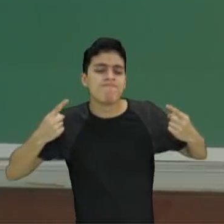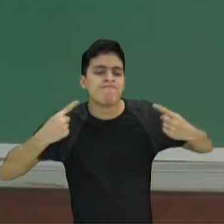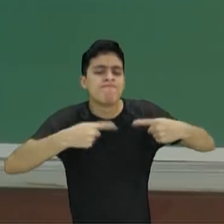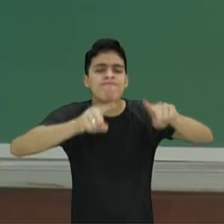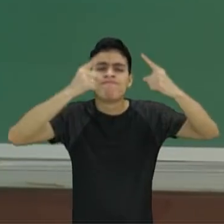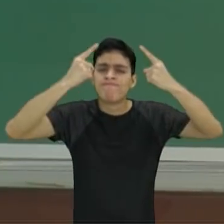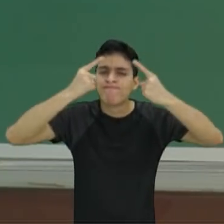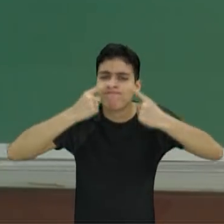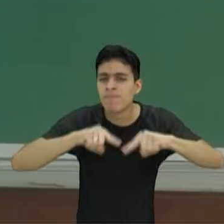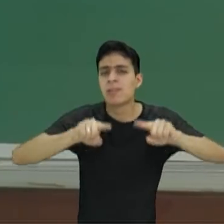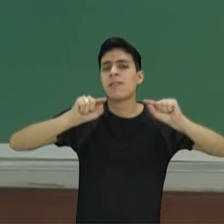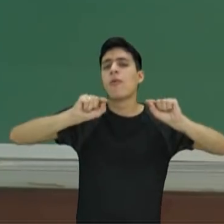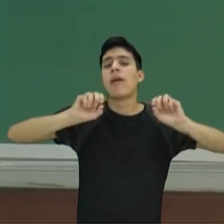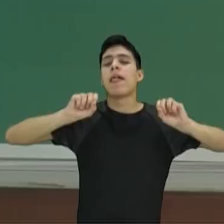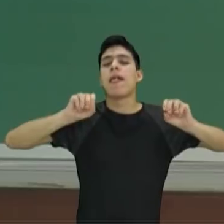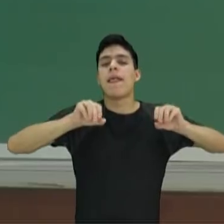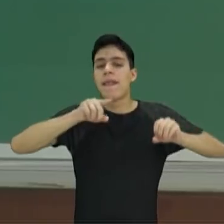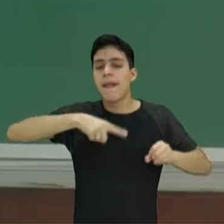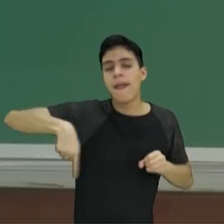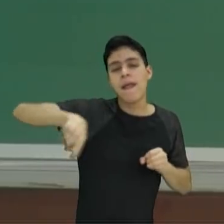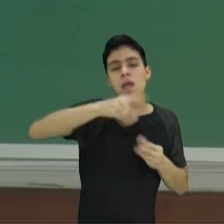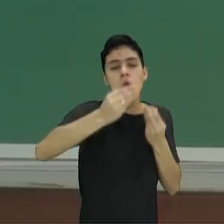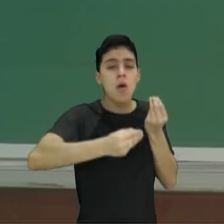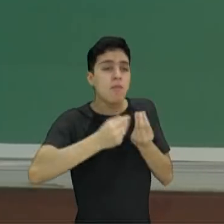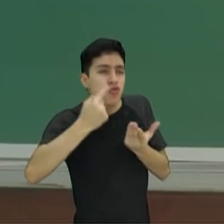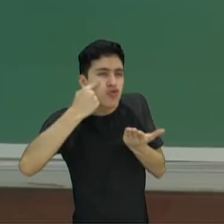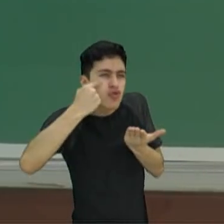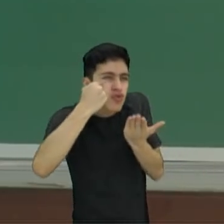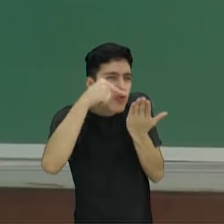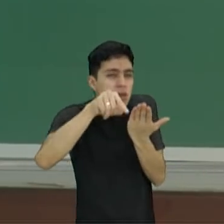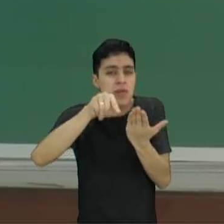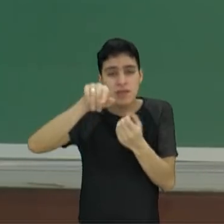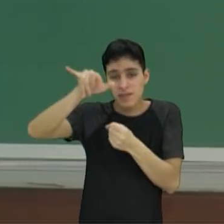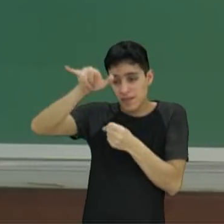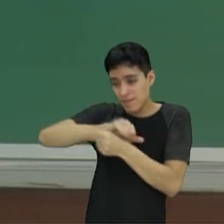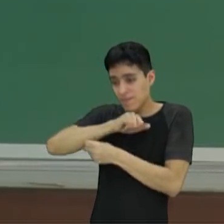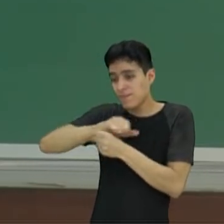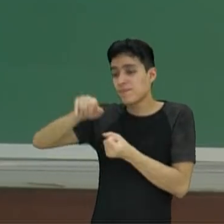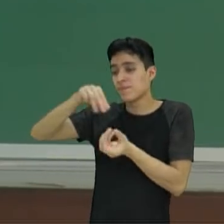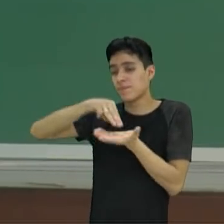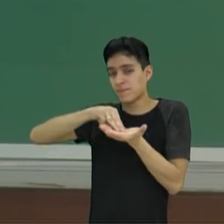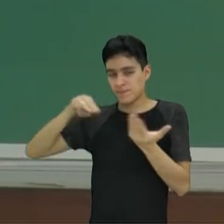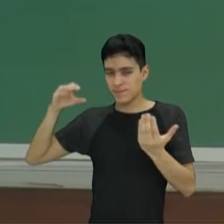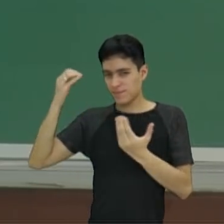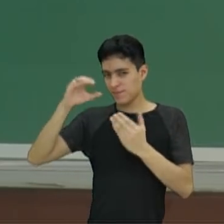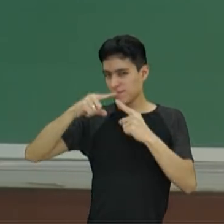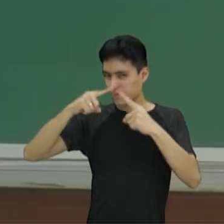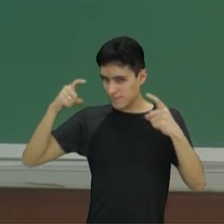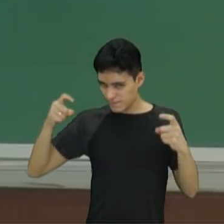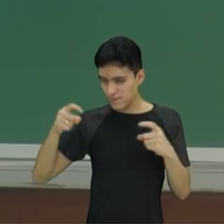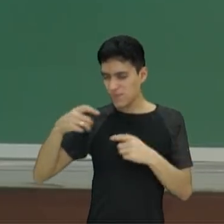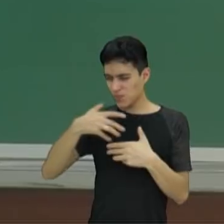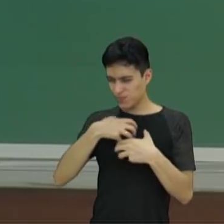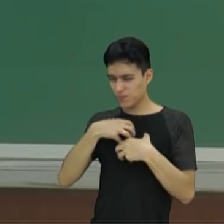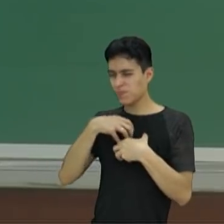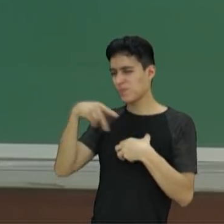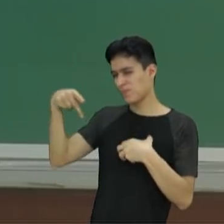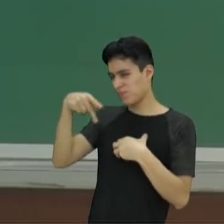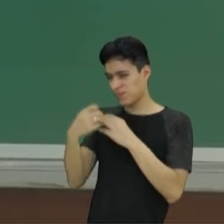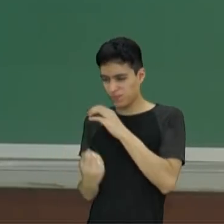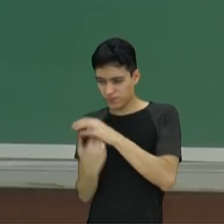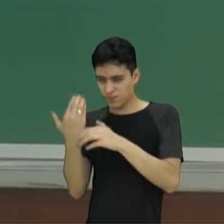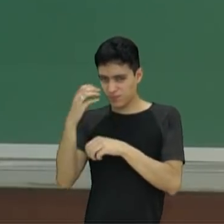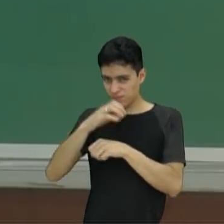ensina a checar isso utilizando um método científico através do curso que o professor criou na sua